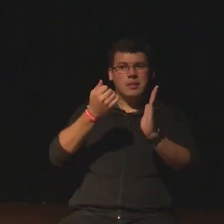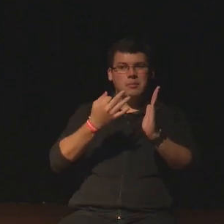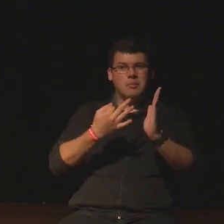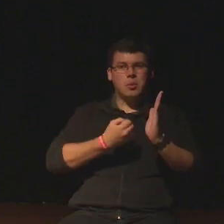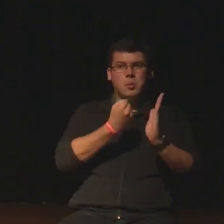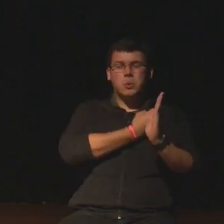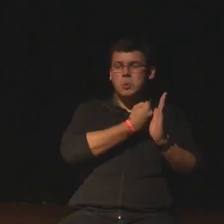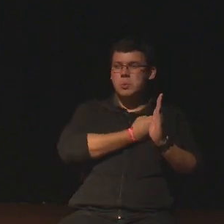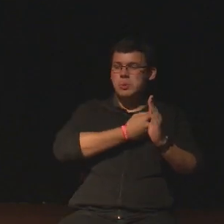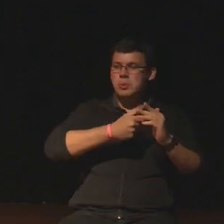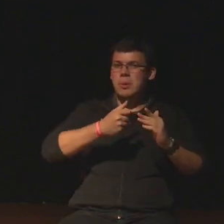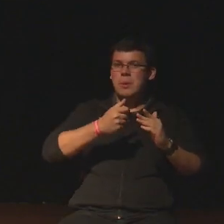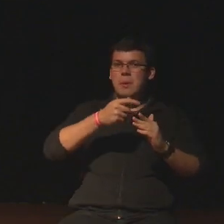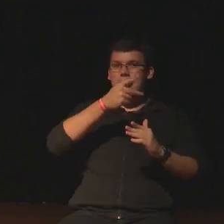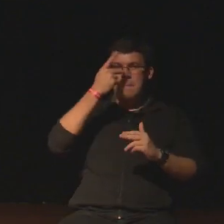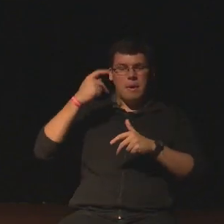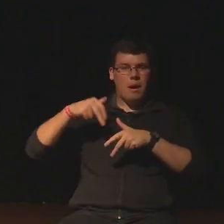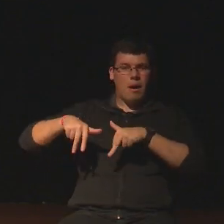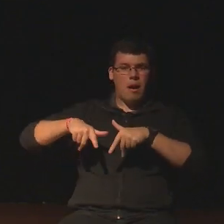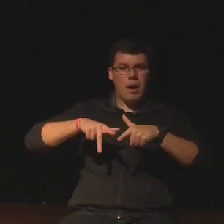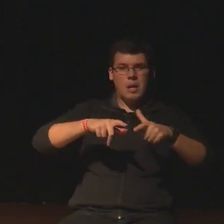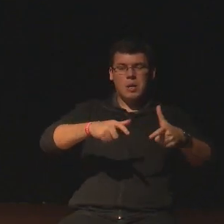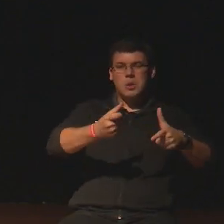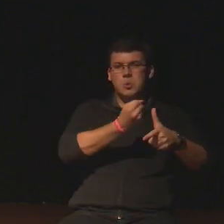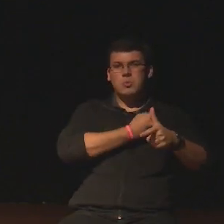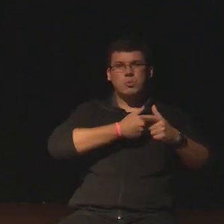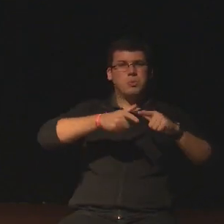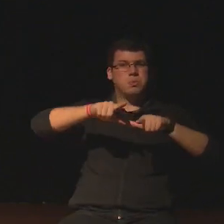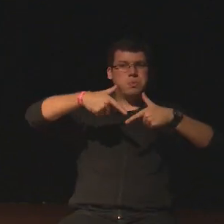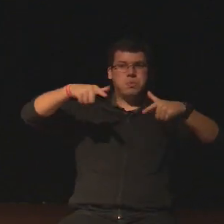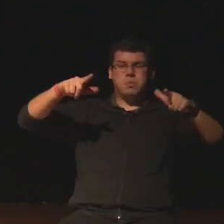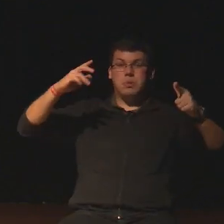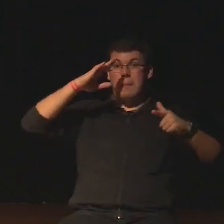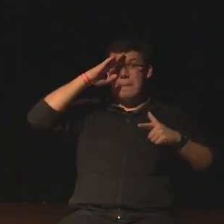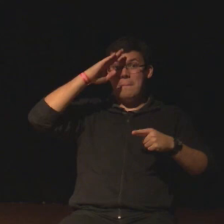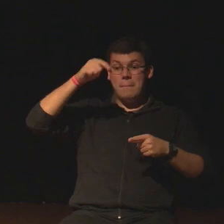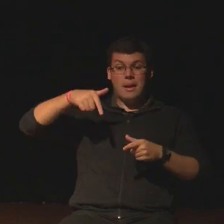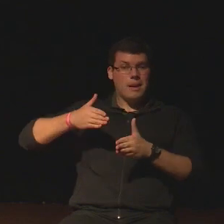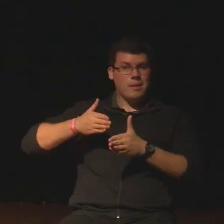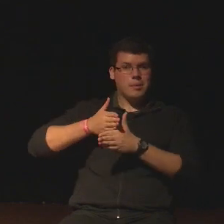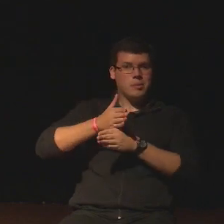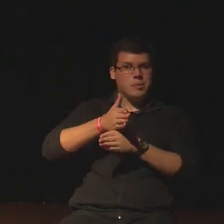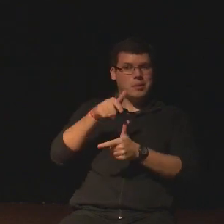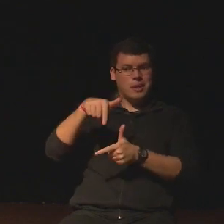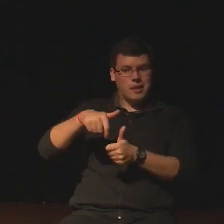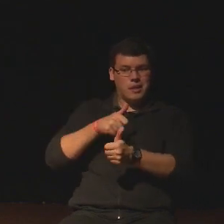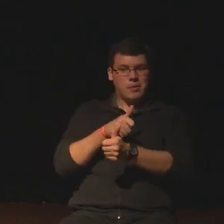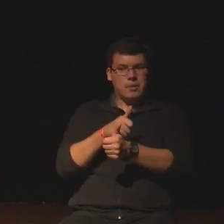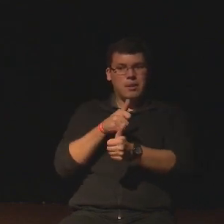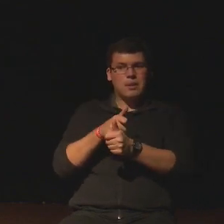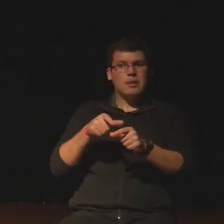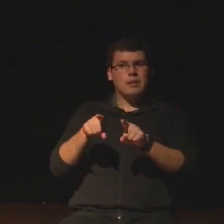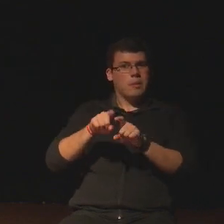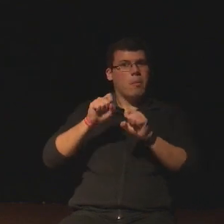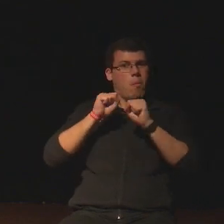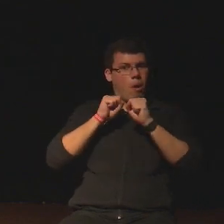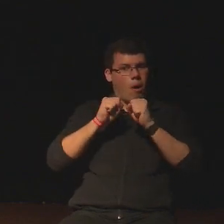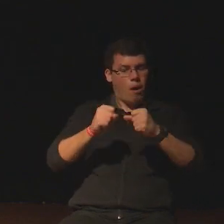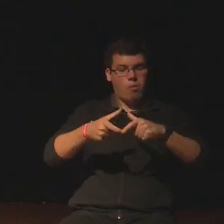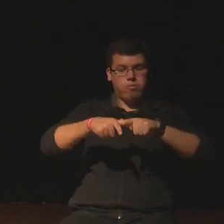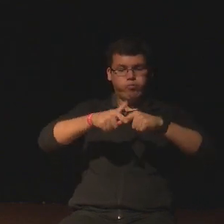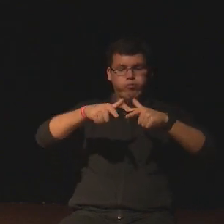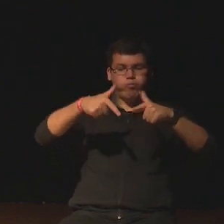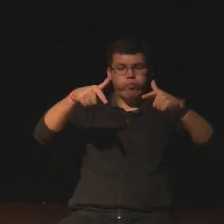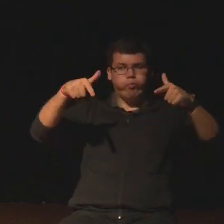número muito elevado de pedestres, principalmente nesse cruzamento aqui, e com esse potencial de aumento